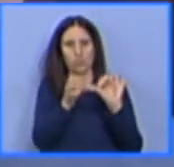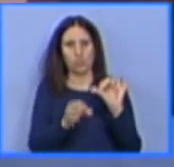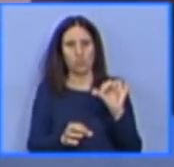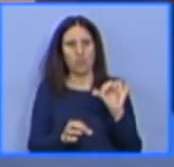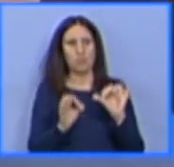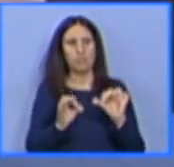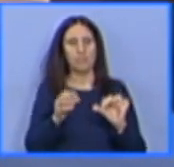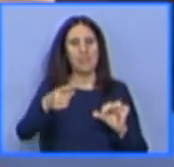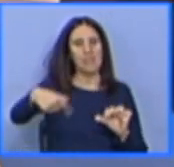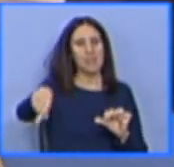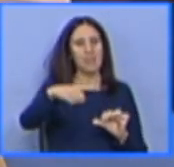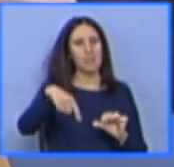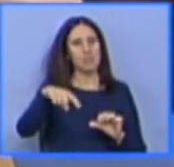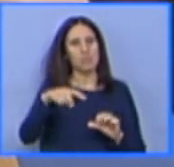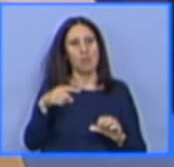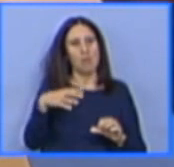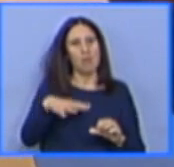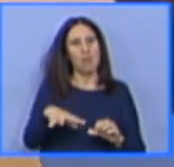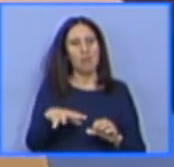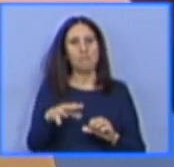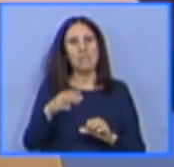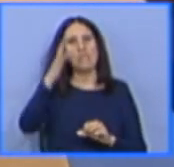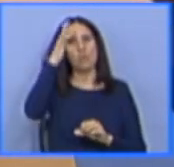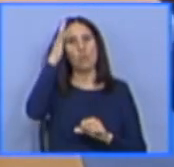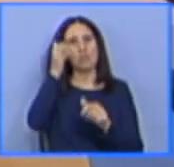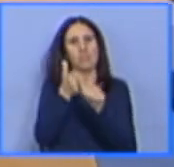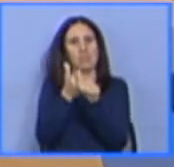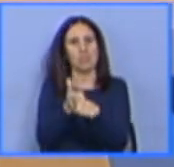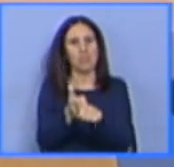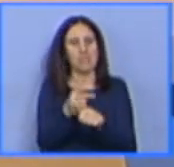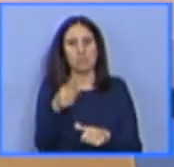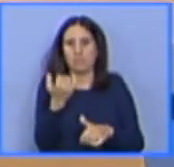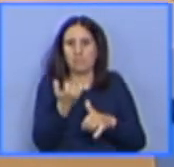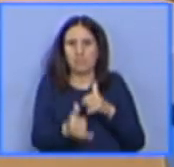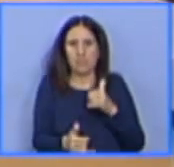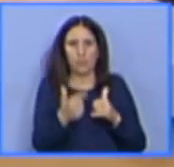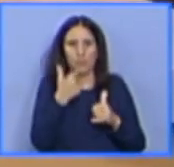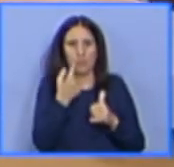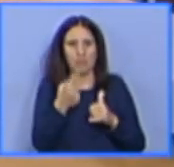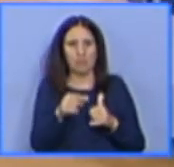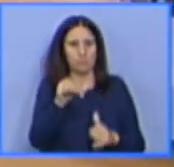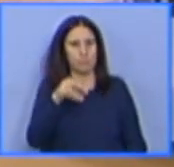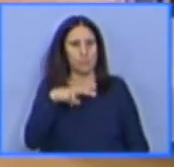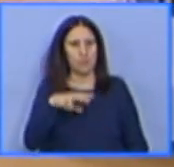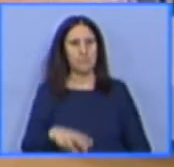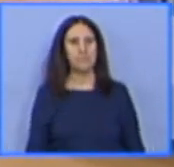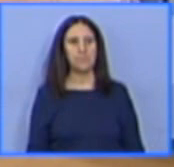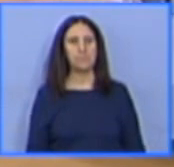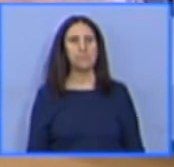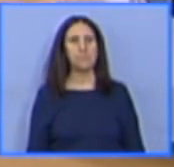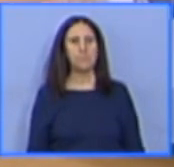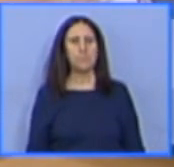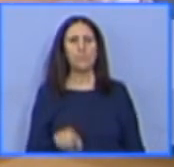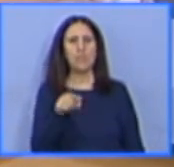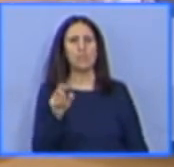fundo, eles querem cumprir uma agenda ideológica. Isso é um perigo imenso para Portugal. Para além disso, este também é